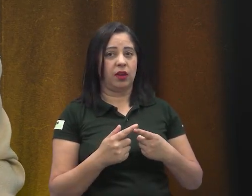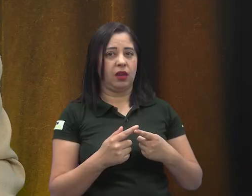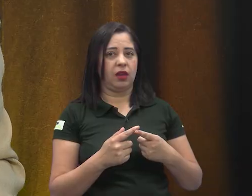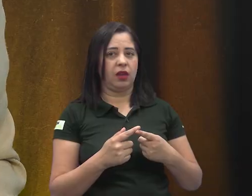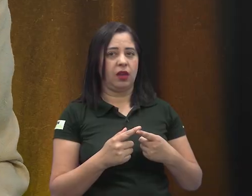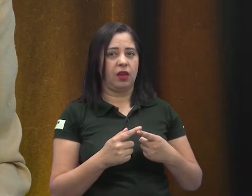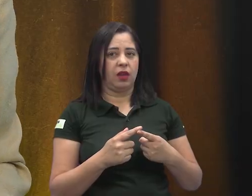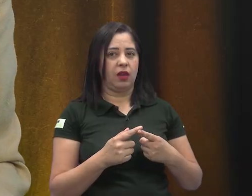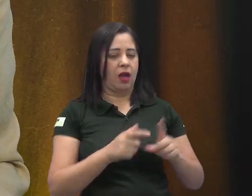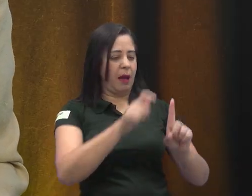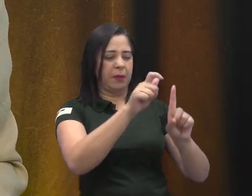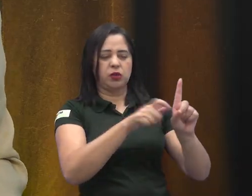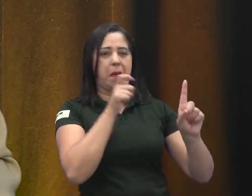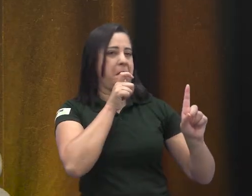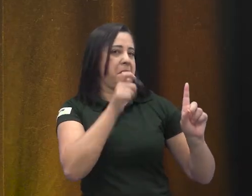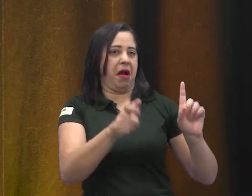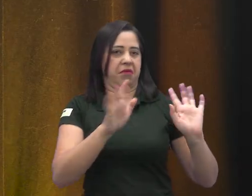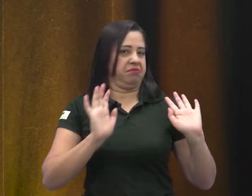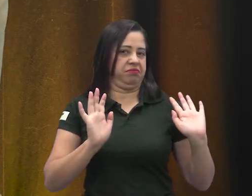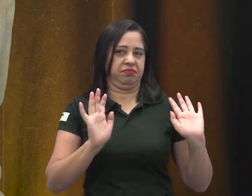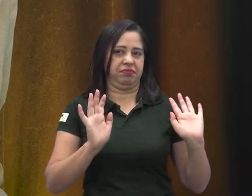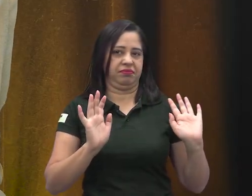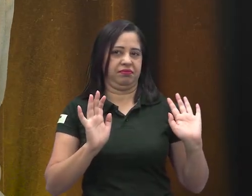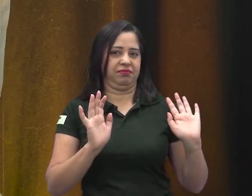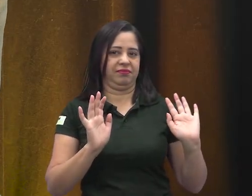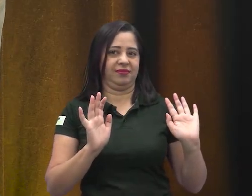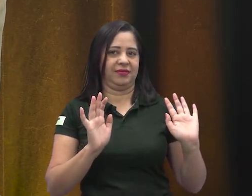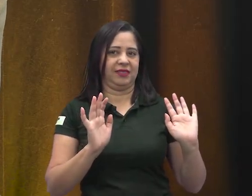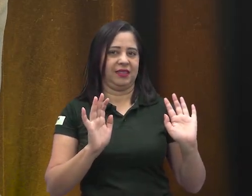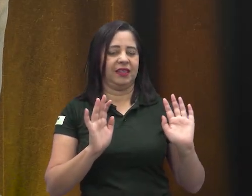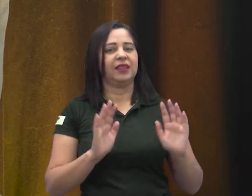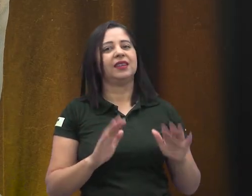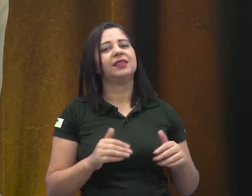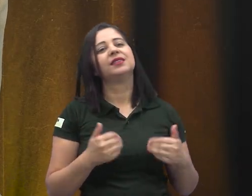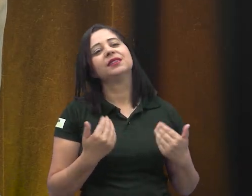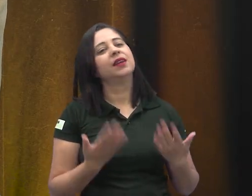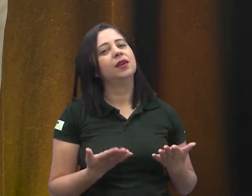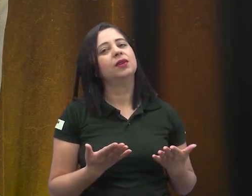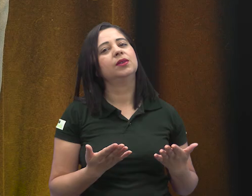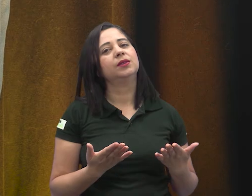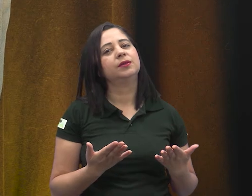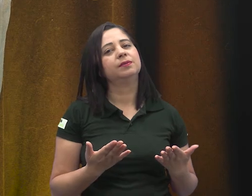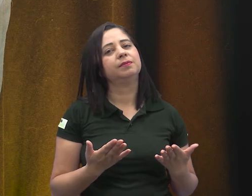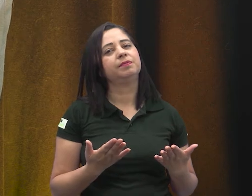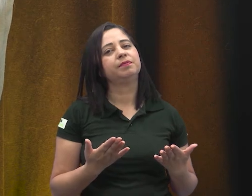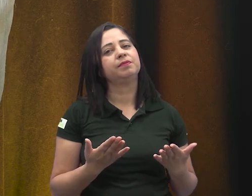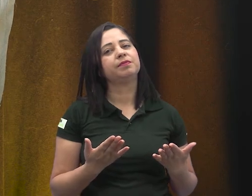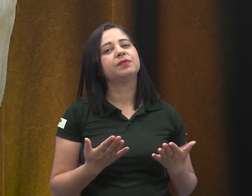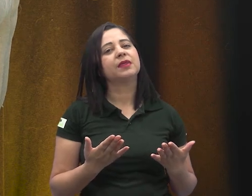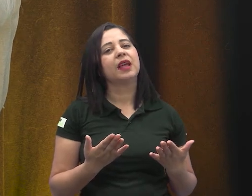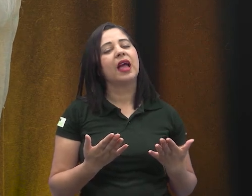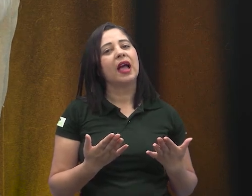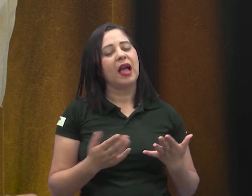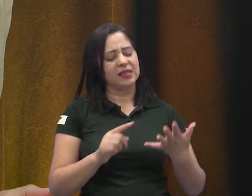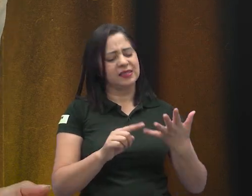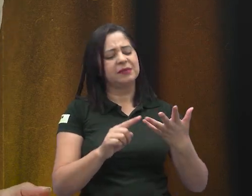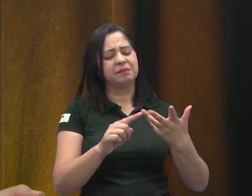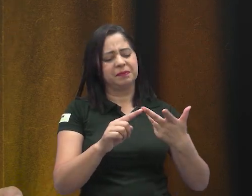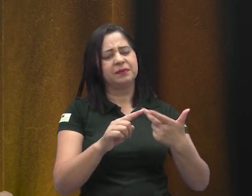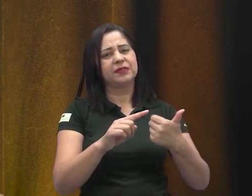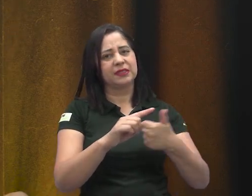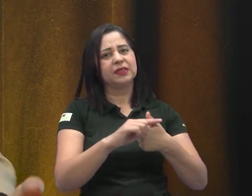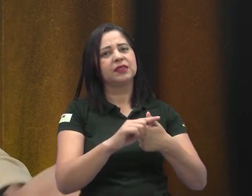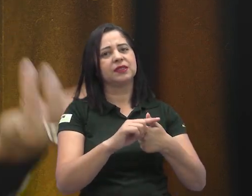assim, não vou dizer isso, ela fala o que vem. Sim. Então eu acho que essas